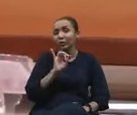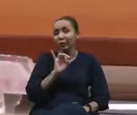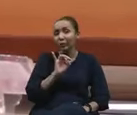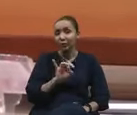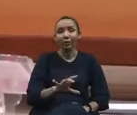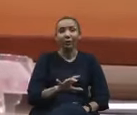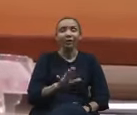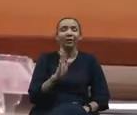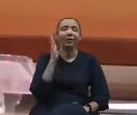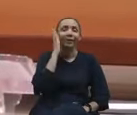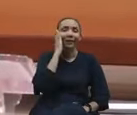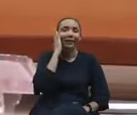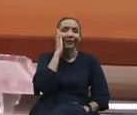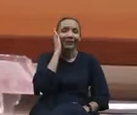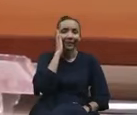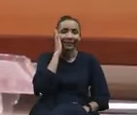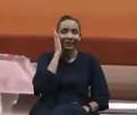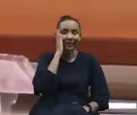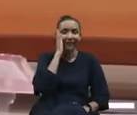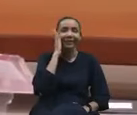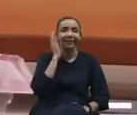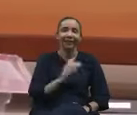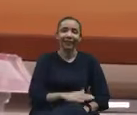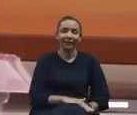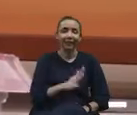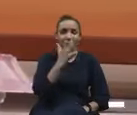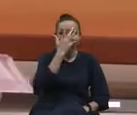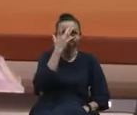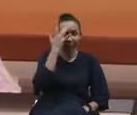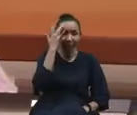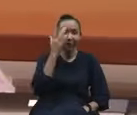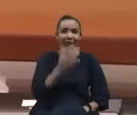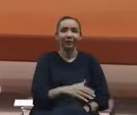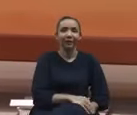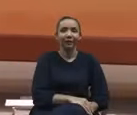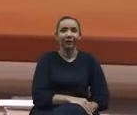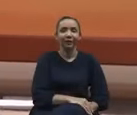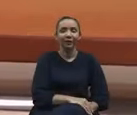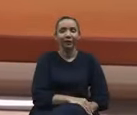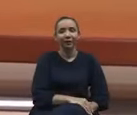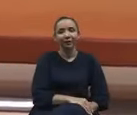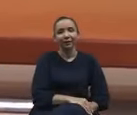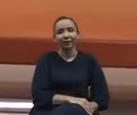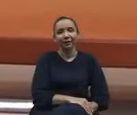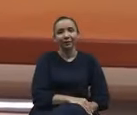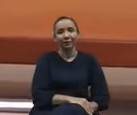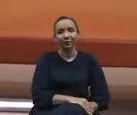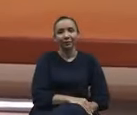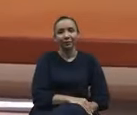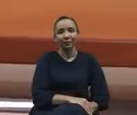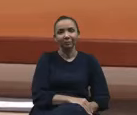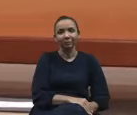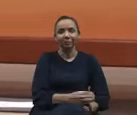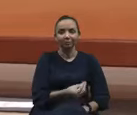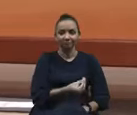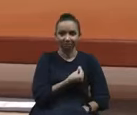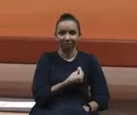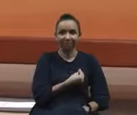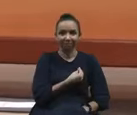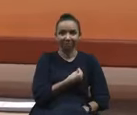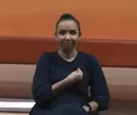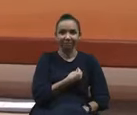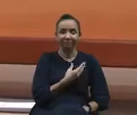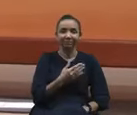cá não chame descrente não chame crente carnal que ele não vai entender mistério mistério só entende quem